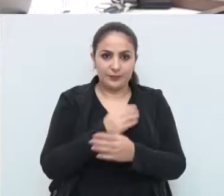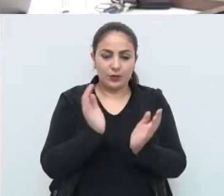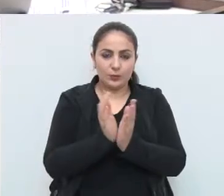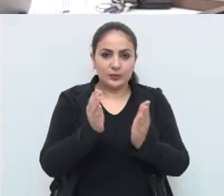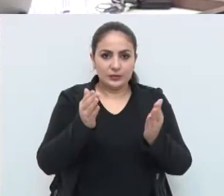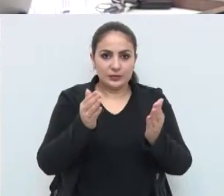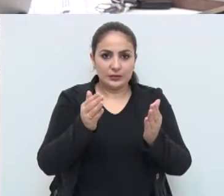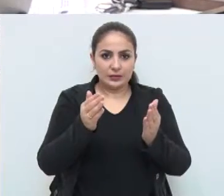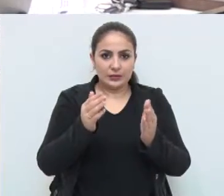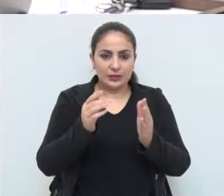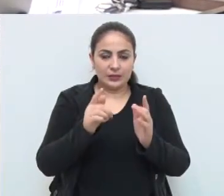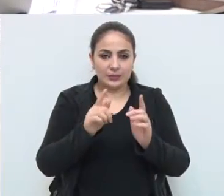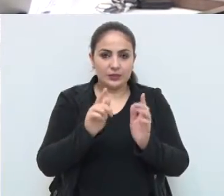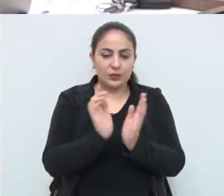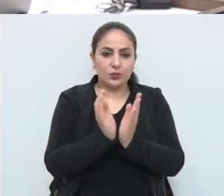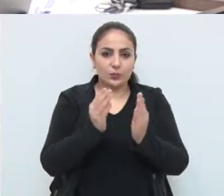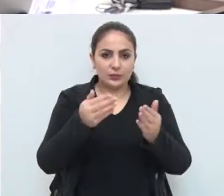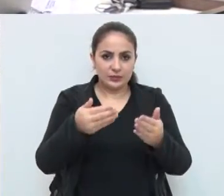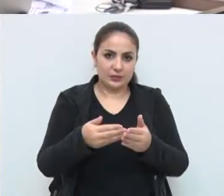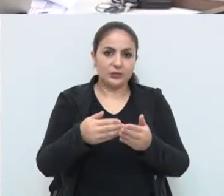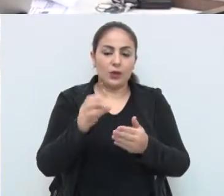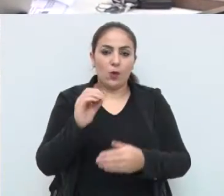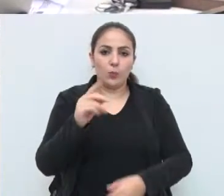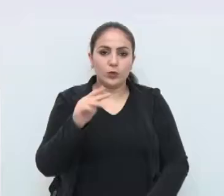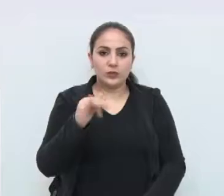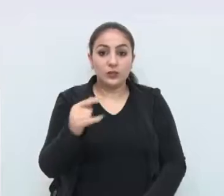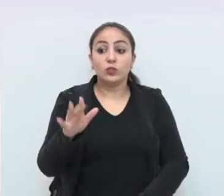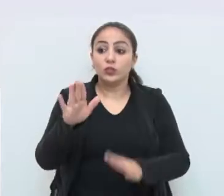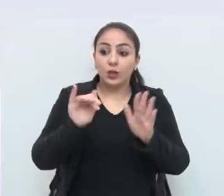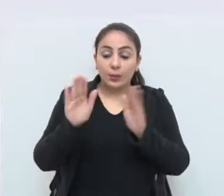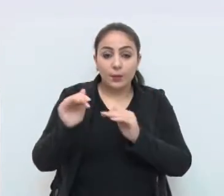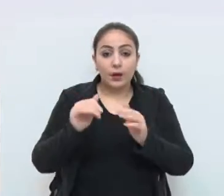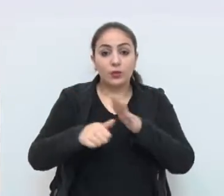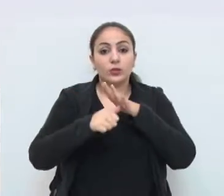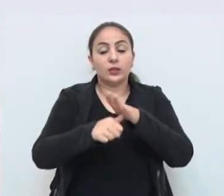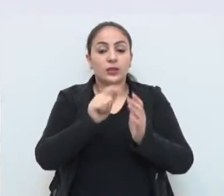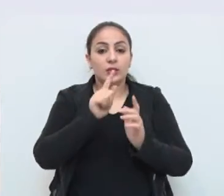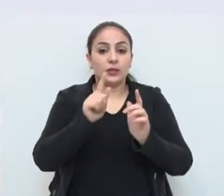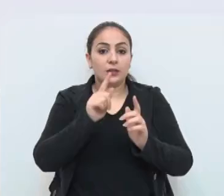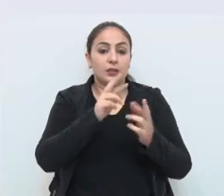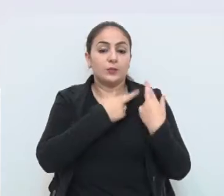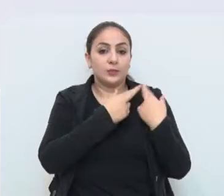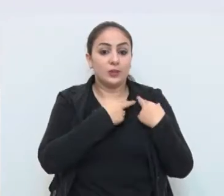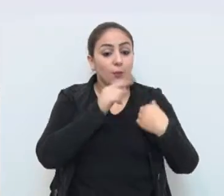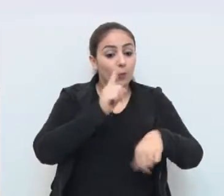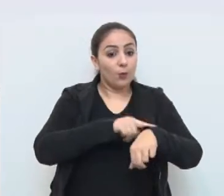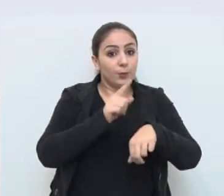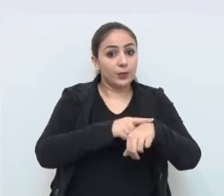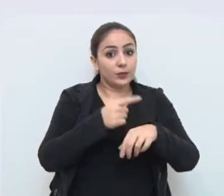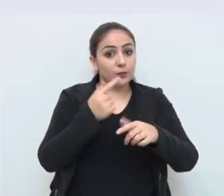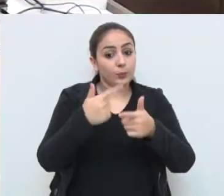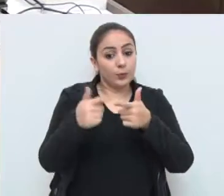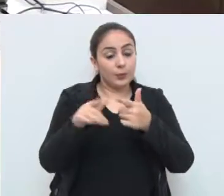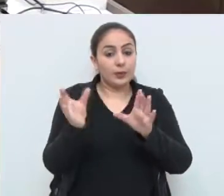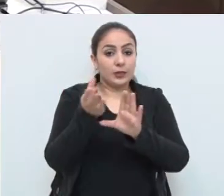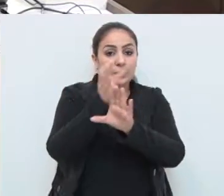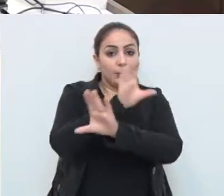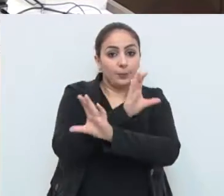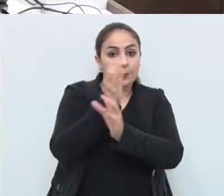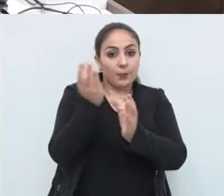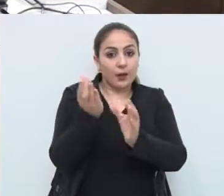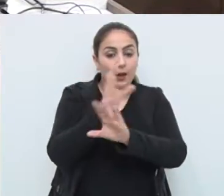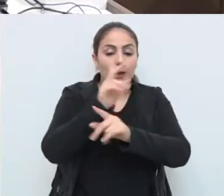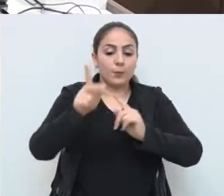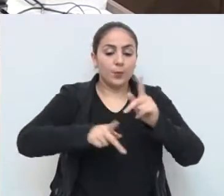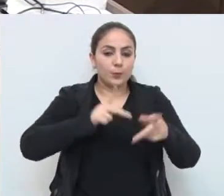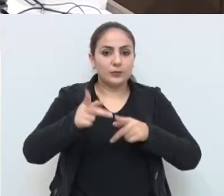é preciso pressionar as autoridades responsáveis para que em outros momentos de instabilidade climática a